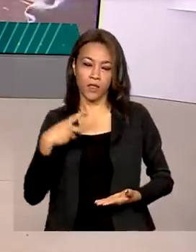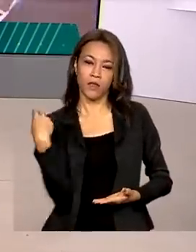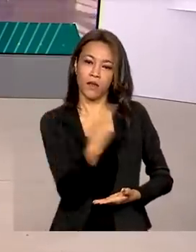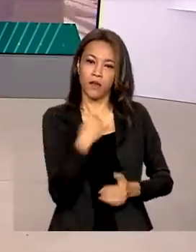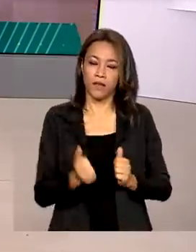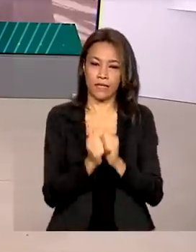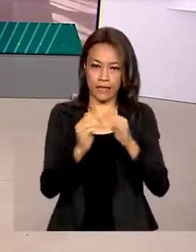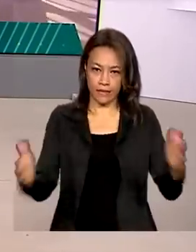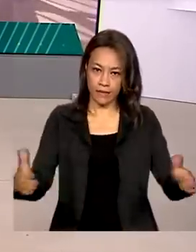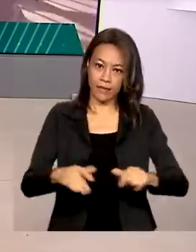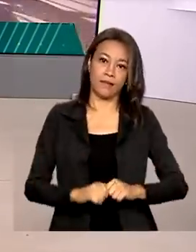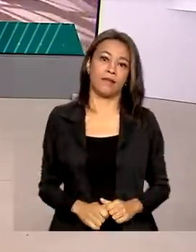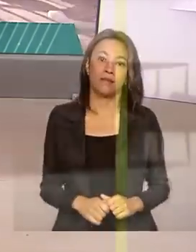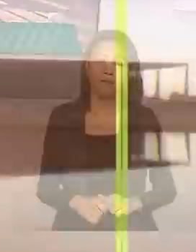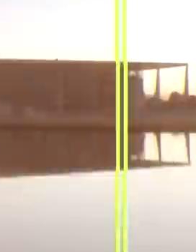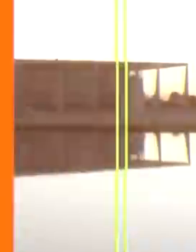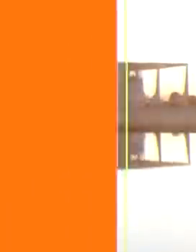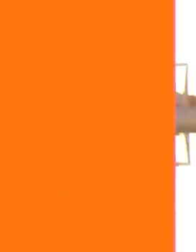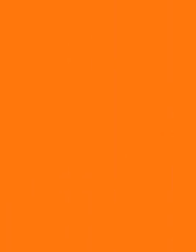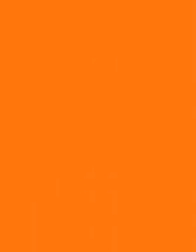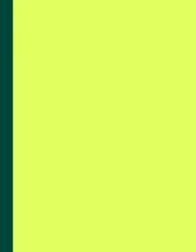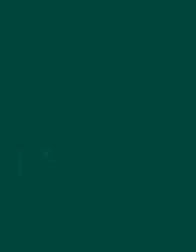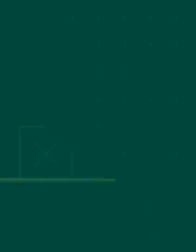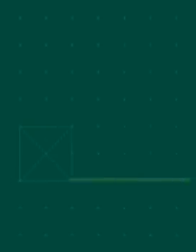em dia já está no ar